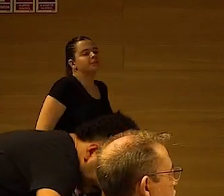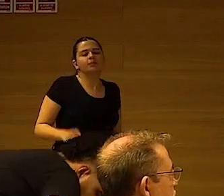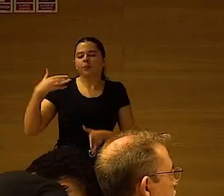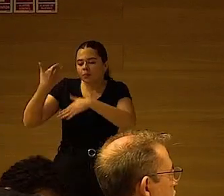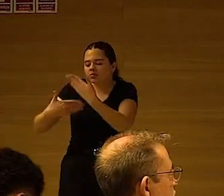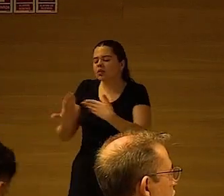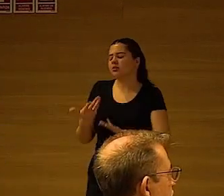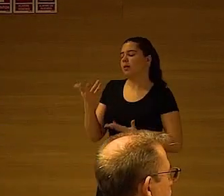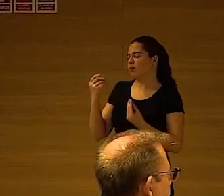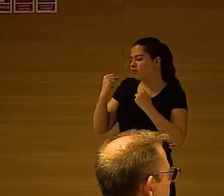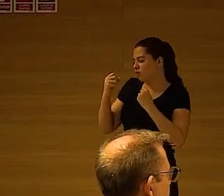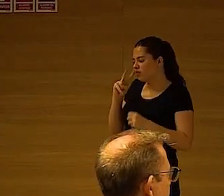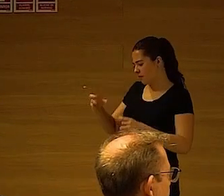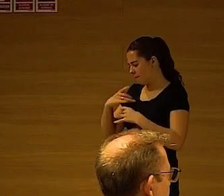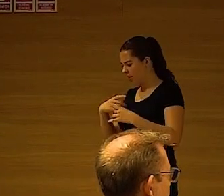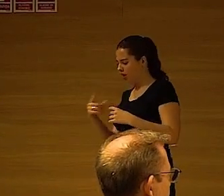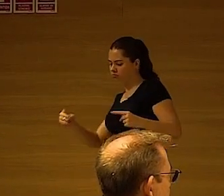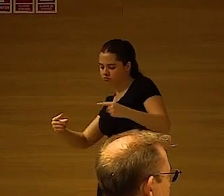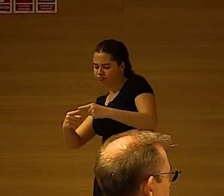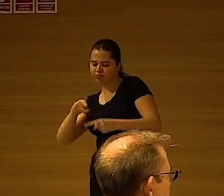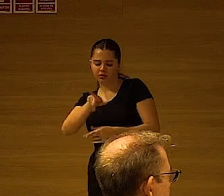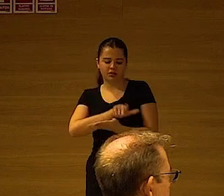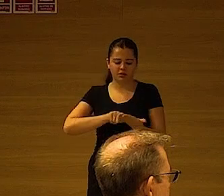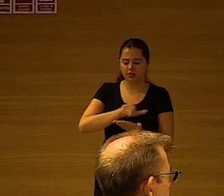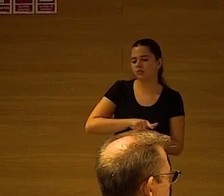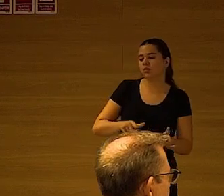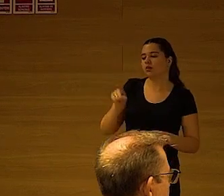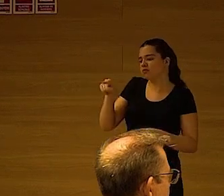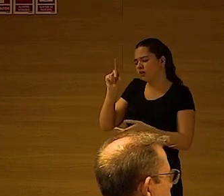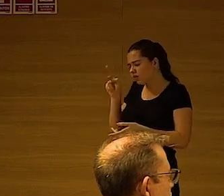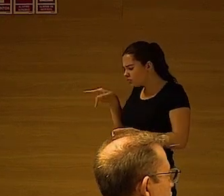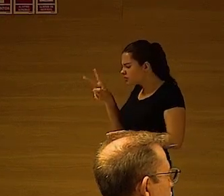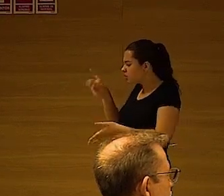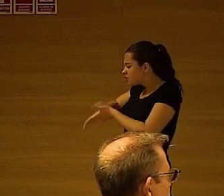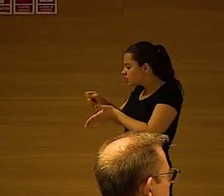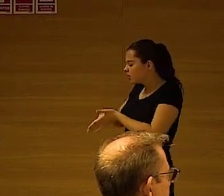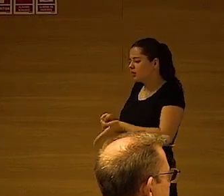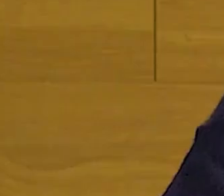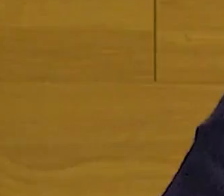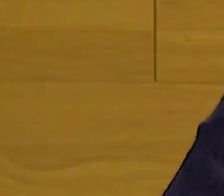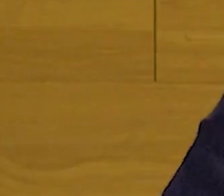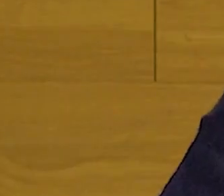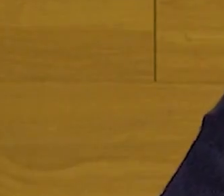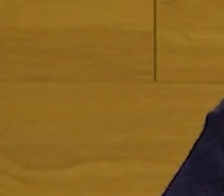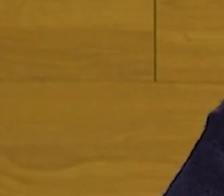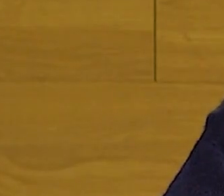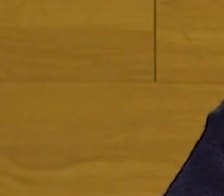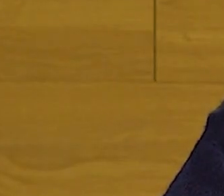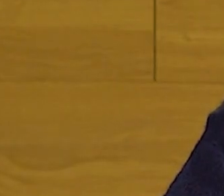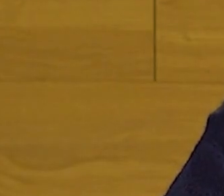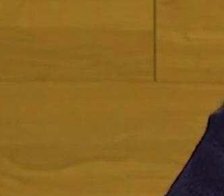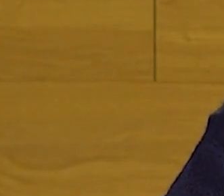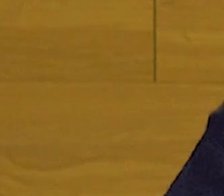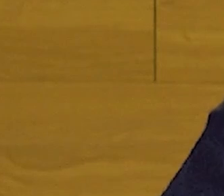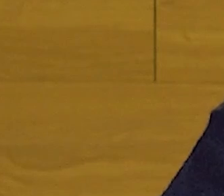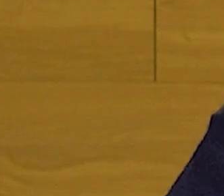pela literatura. Porque você escreve durante esse processo e assina. Onde você descobriu isso? Eu